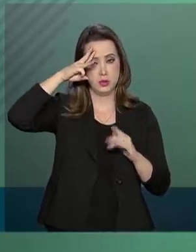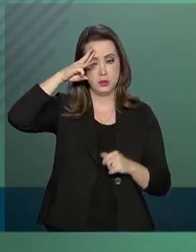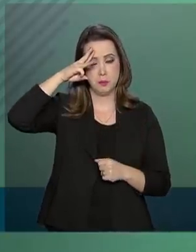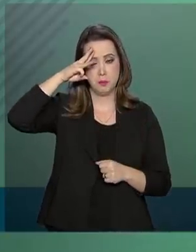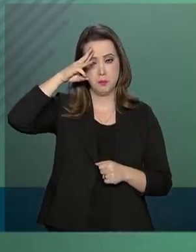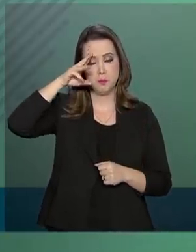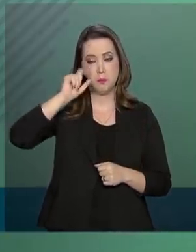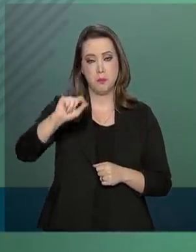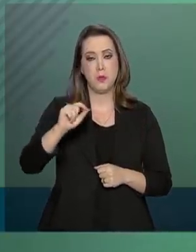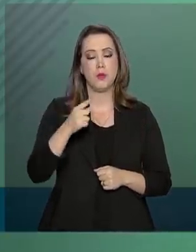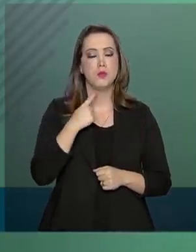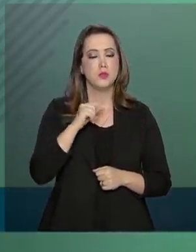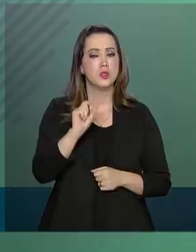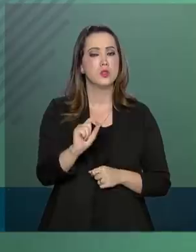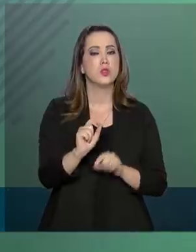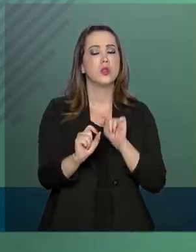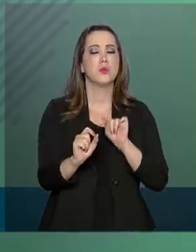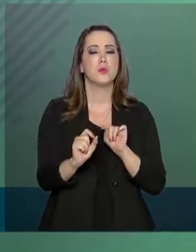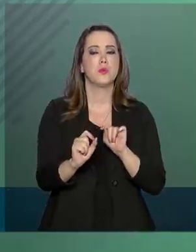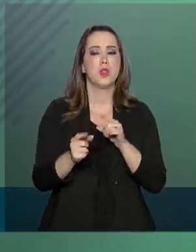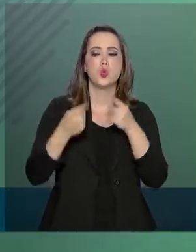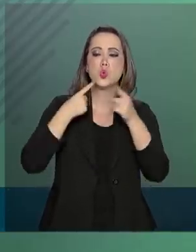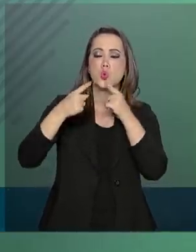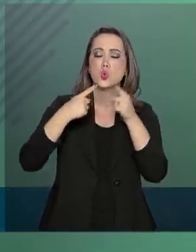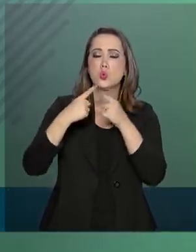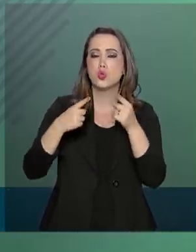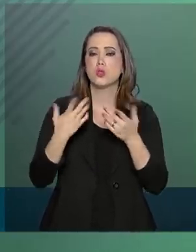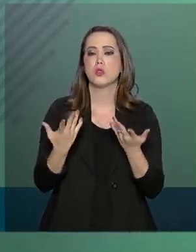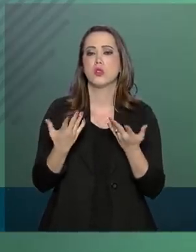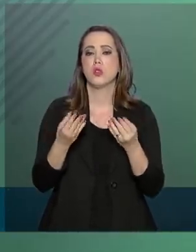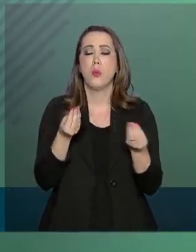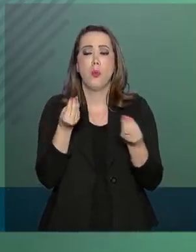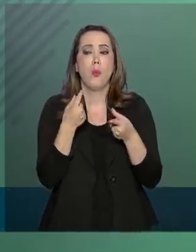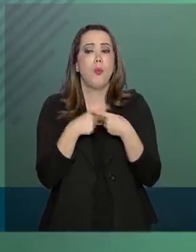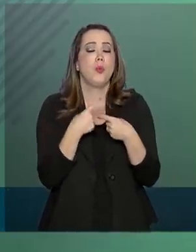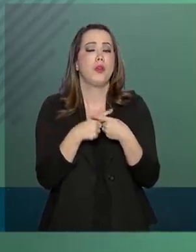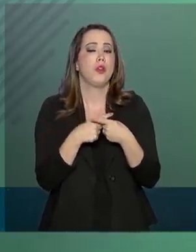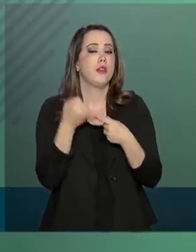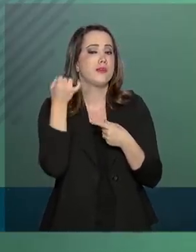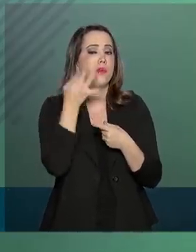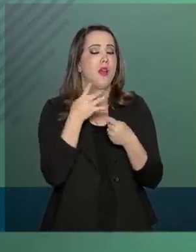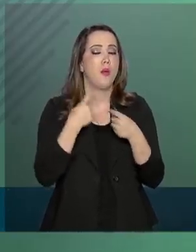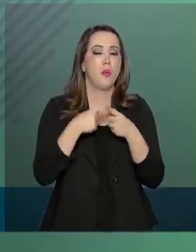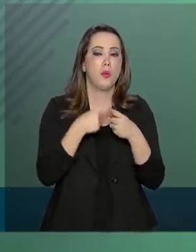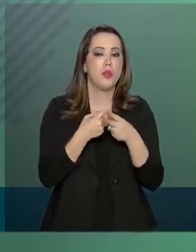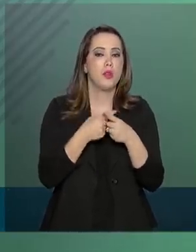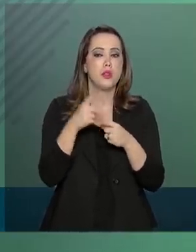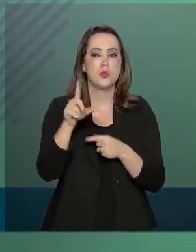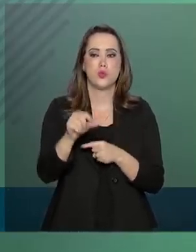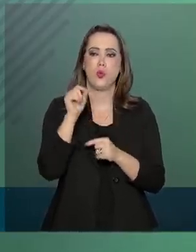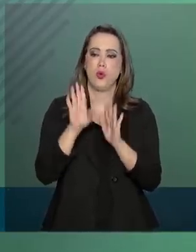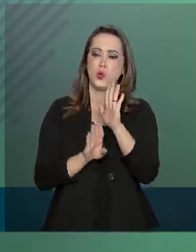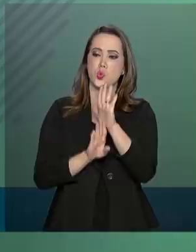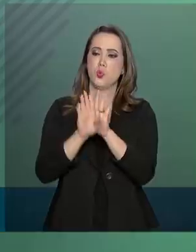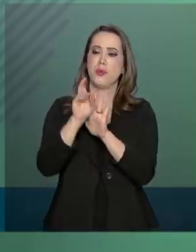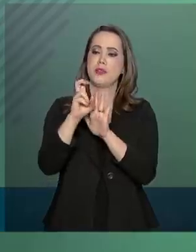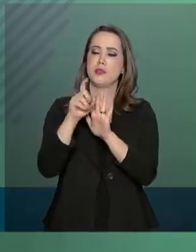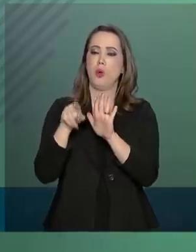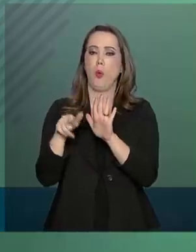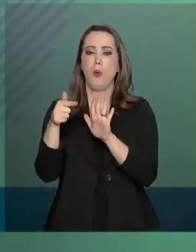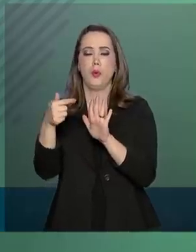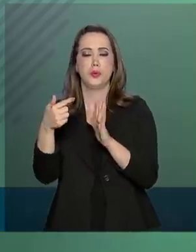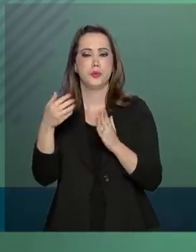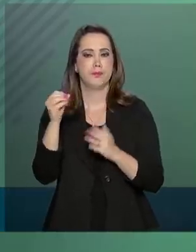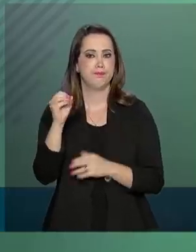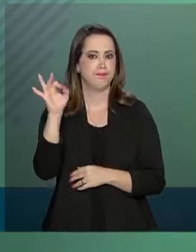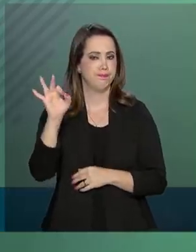com o intuito de discutir os aspectos técnicos da decisão o